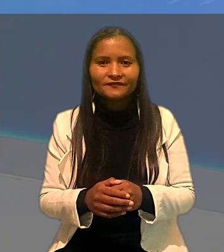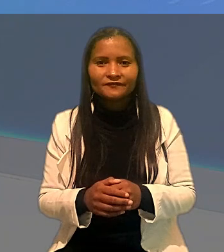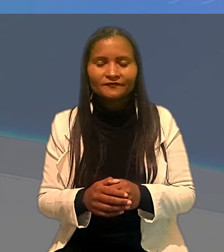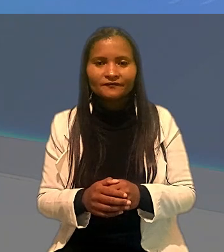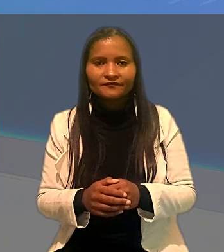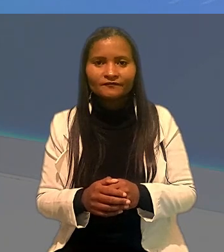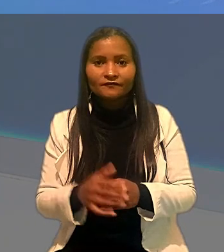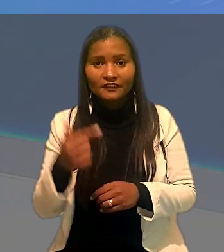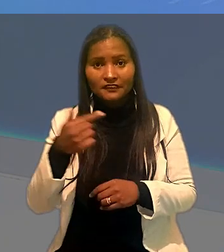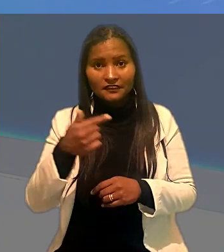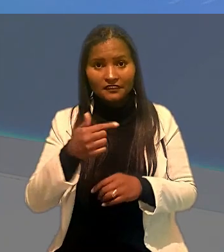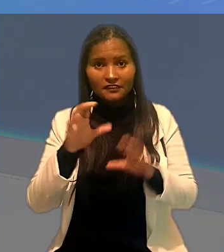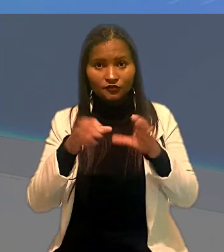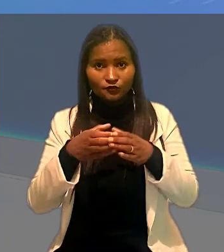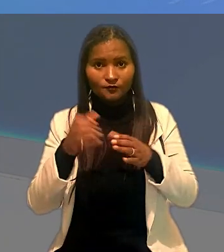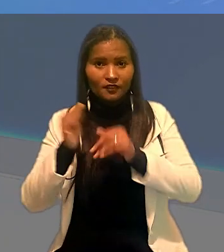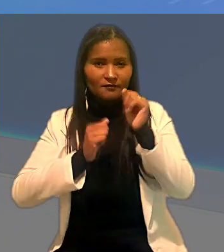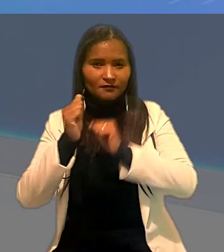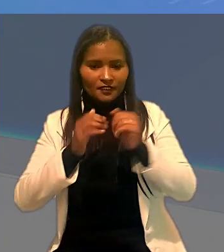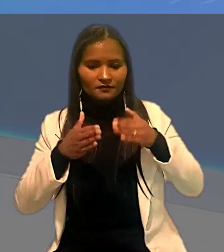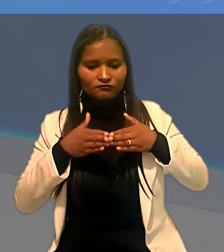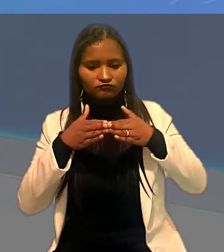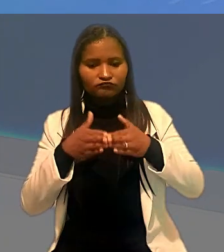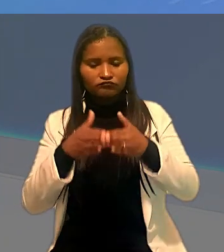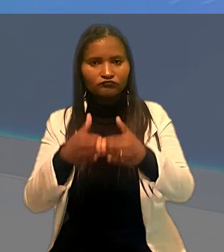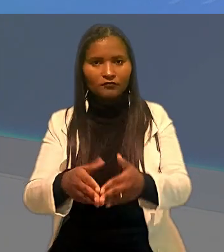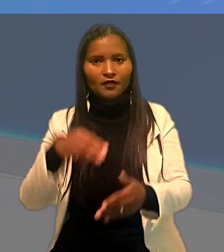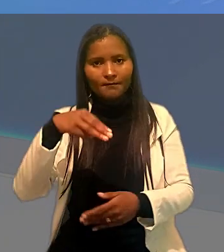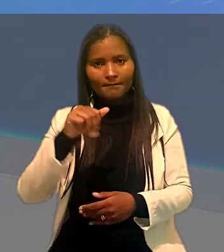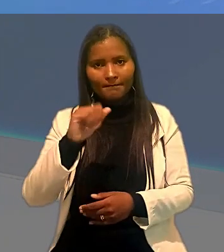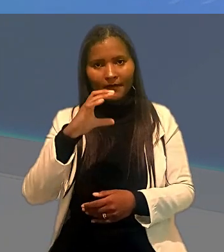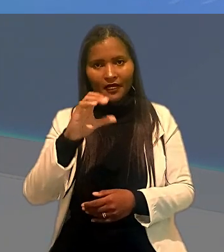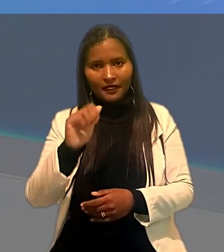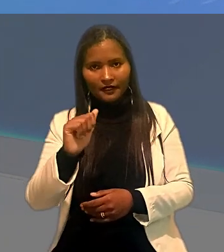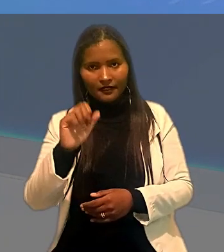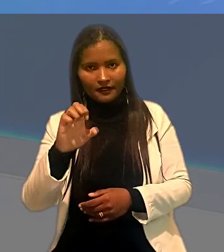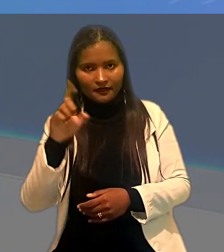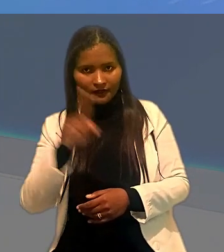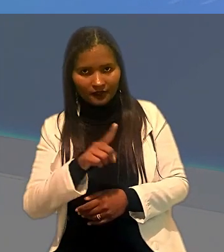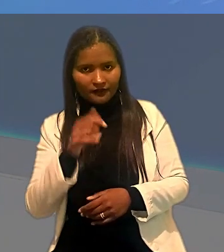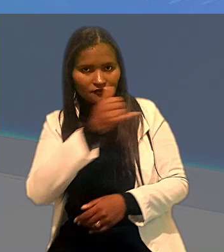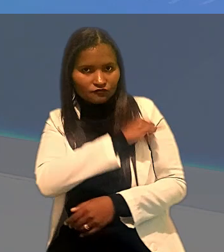você. E na 7ª turma, uma empresa marítima de Macaé, no Rio de